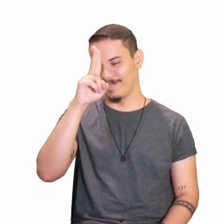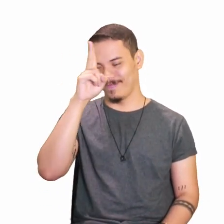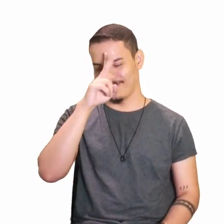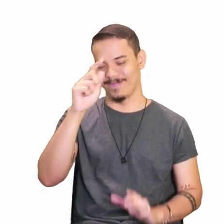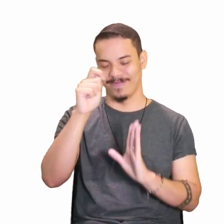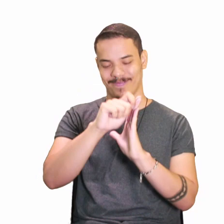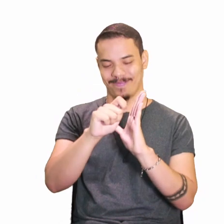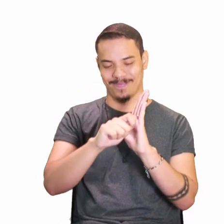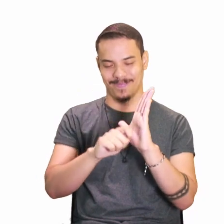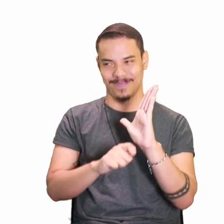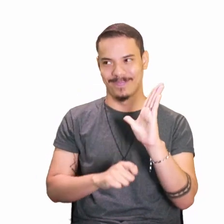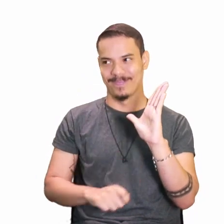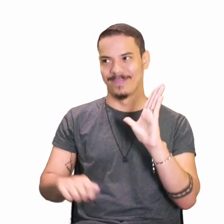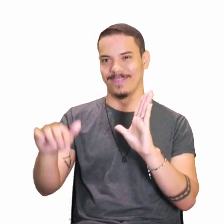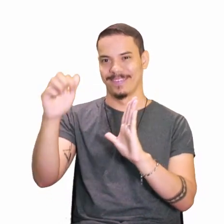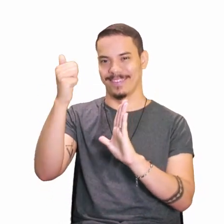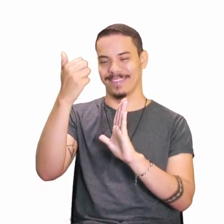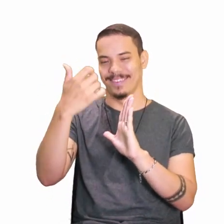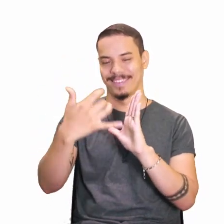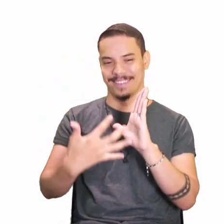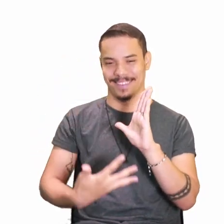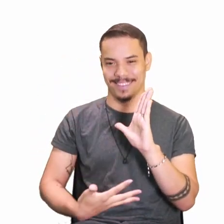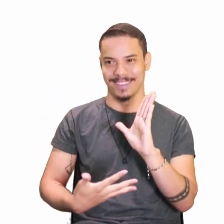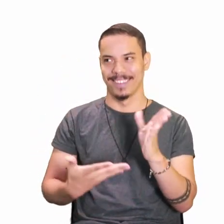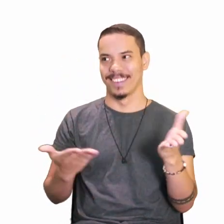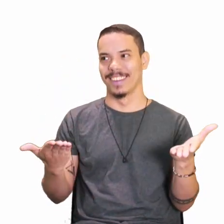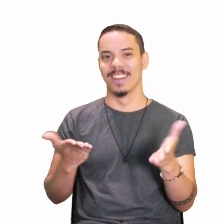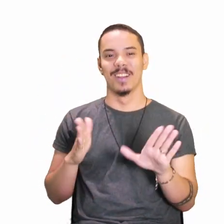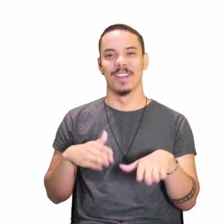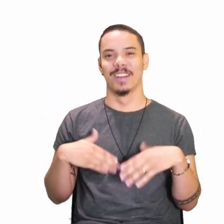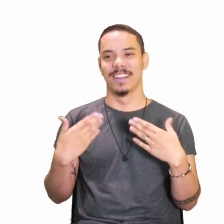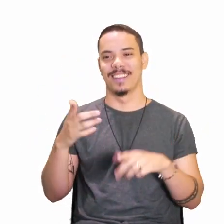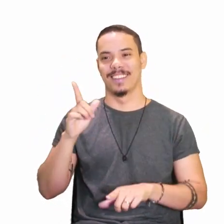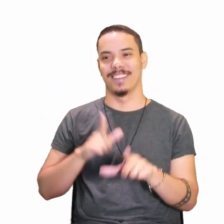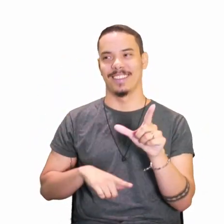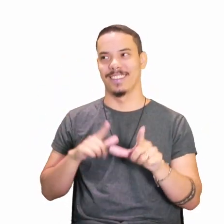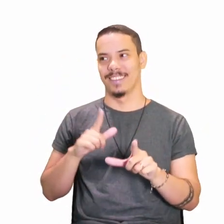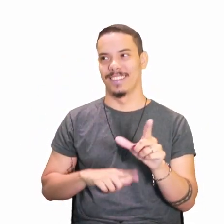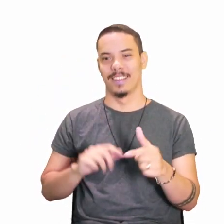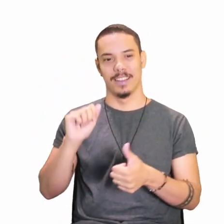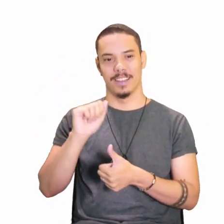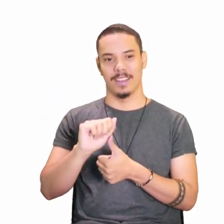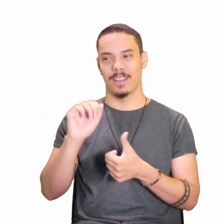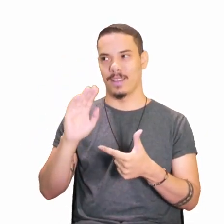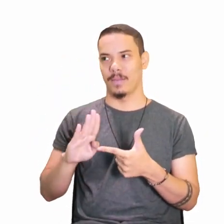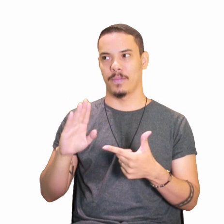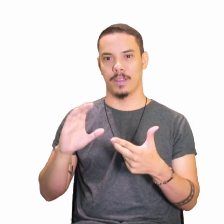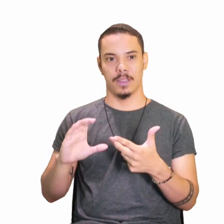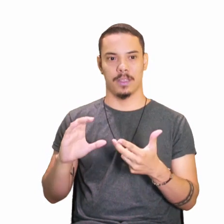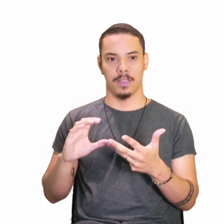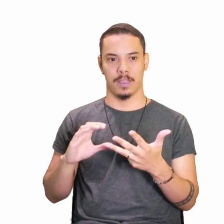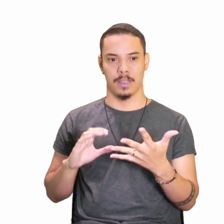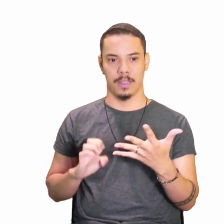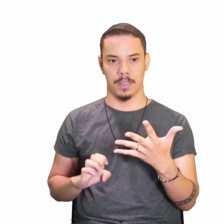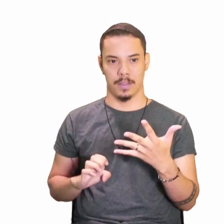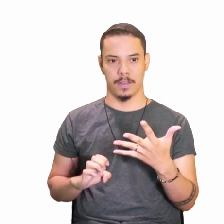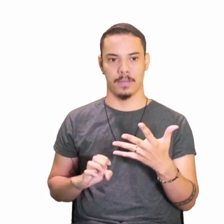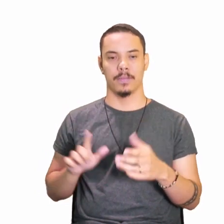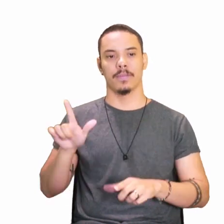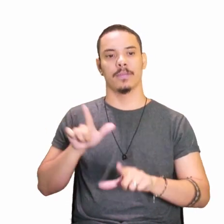tá bom Agora vamos lá mais de um a b c d ou e olha só